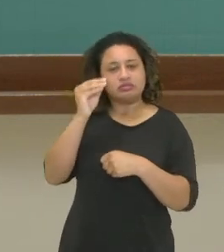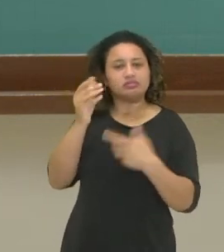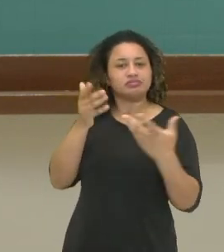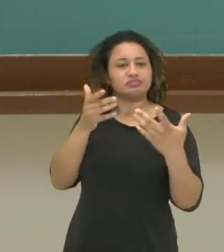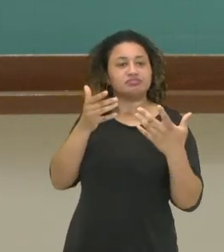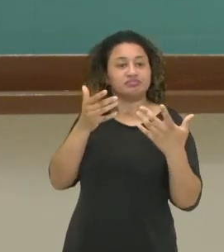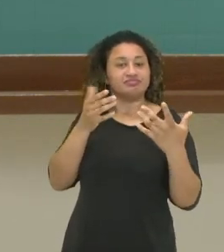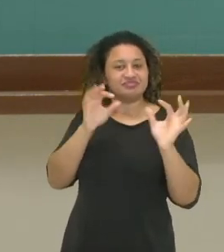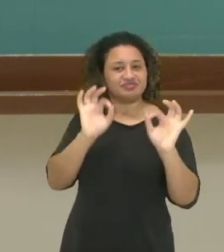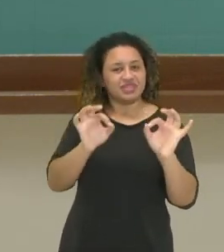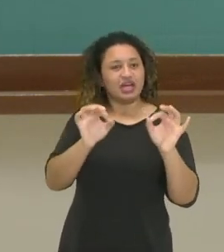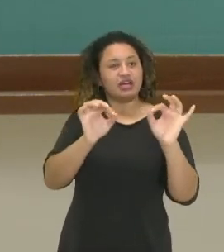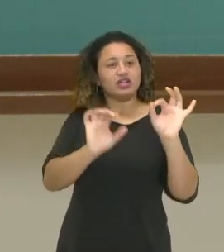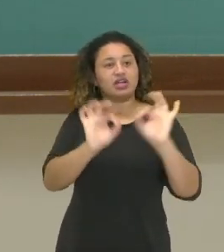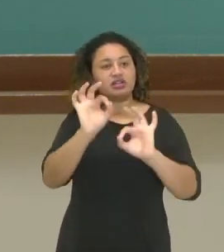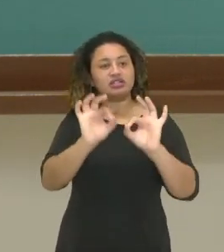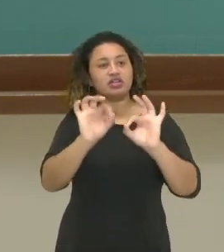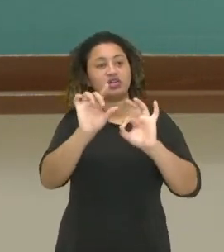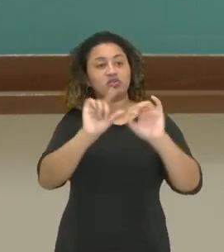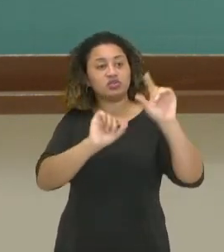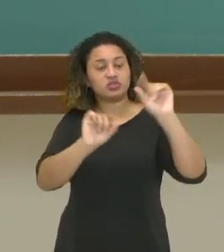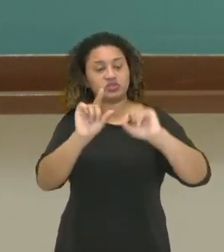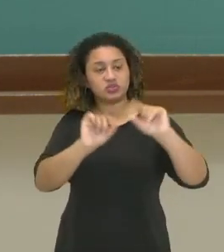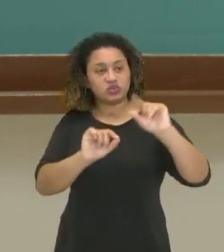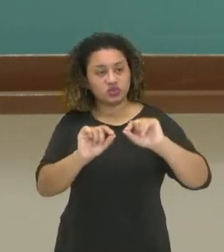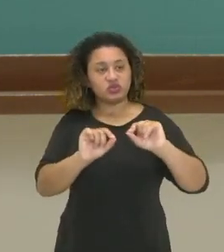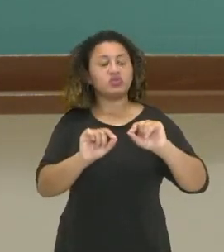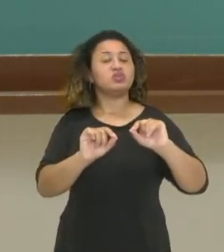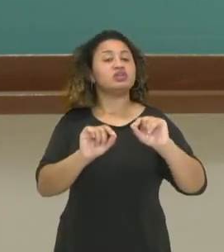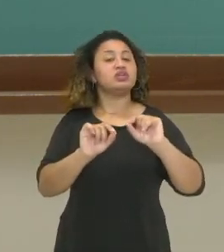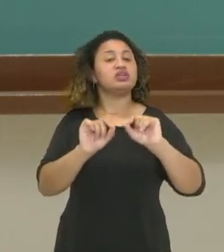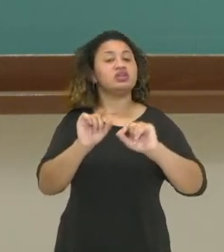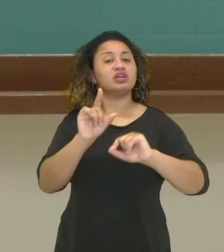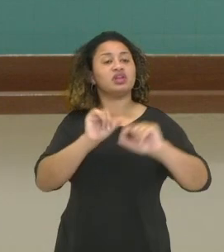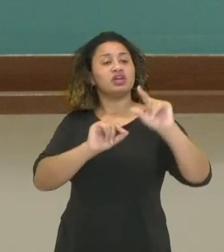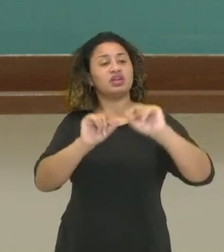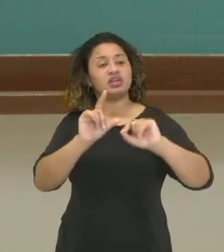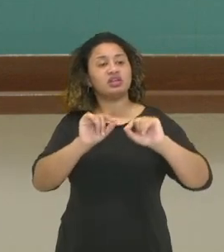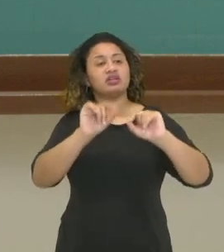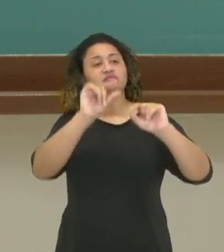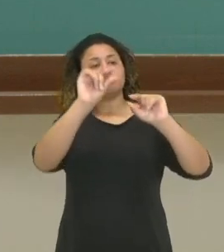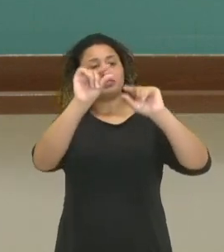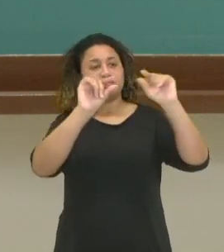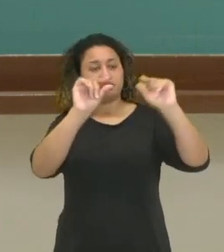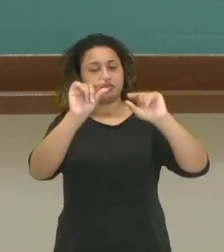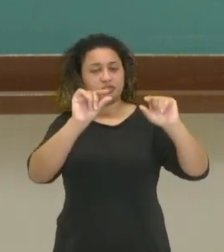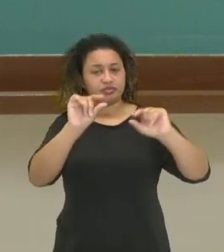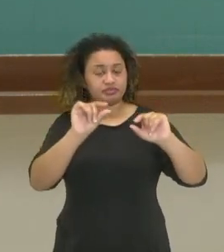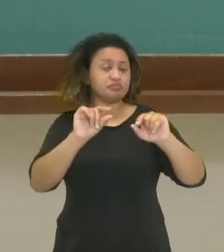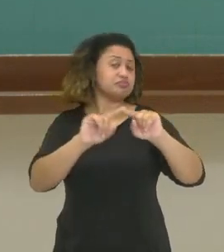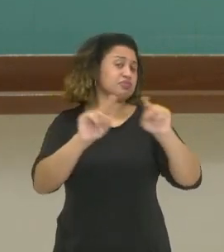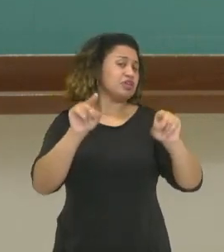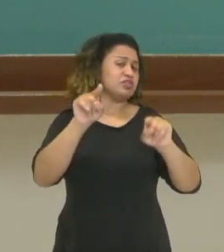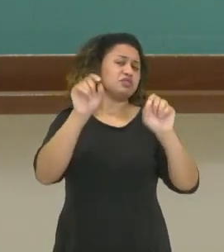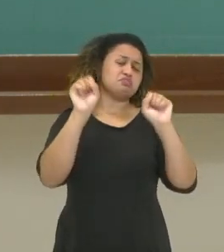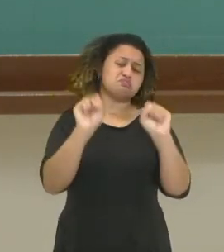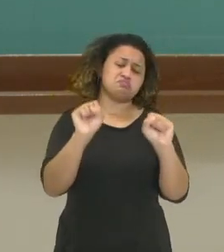Colombina. Então, eu elenquei, ó, Colombina e Carnaval da mesma área semântica. Mas você aí